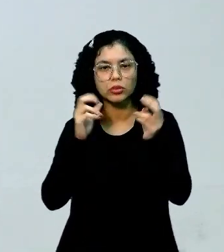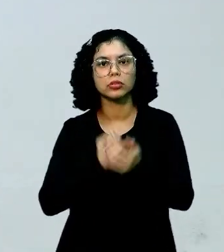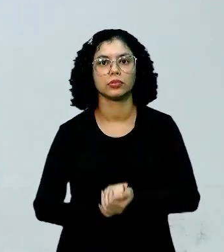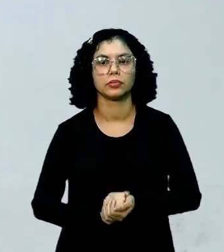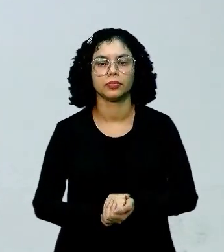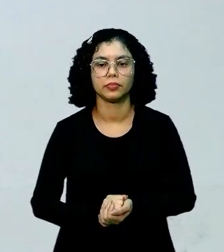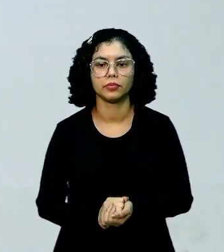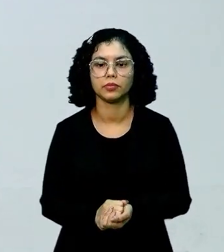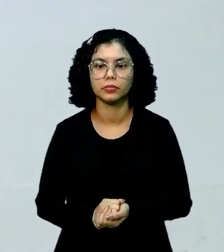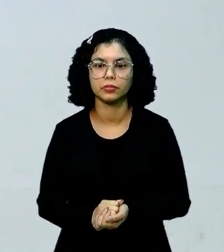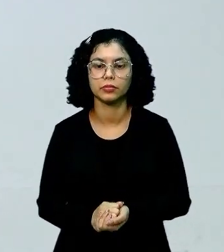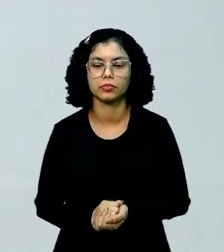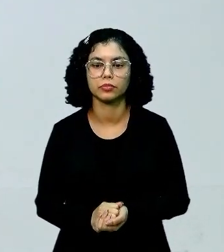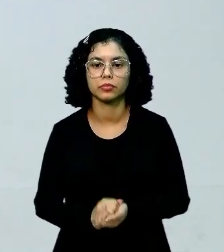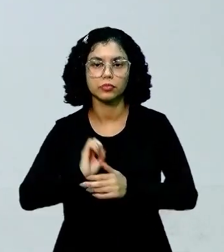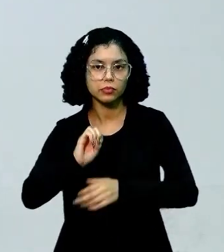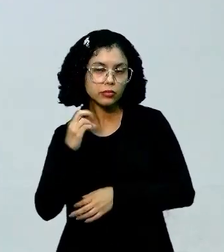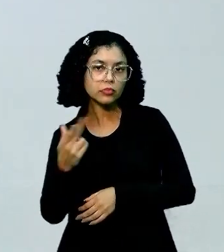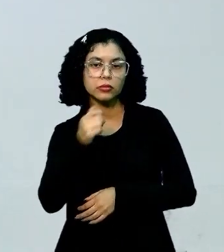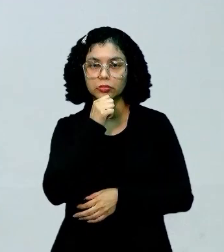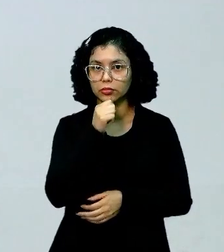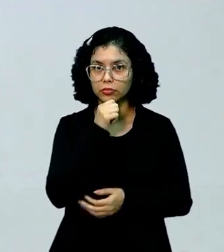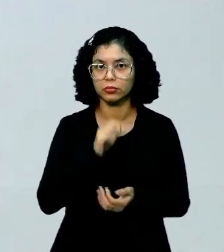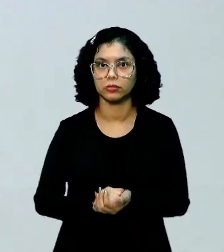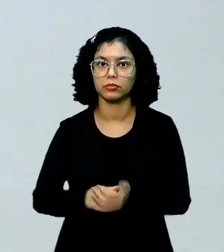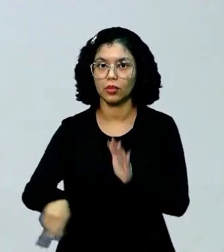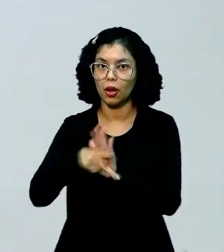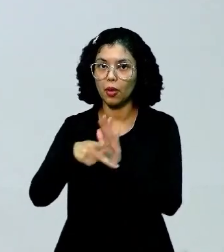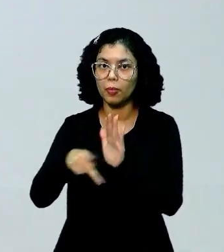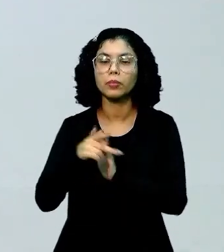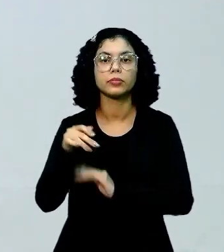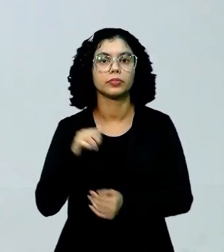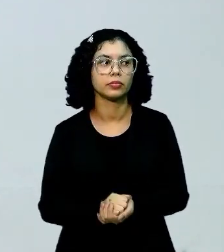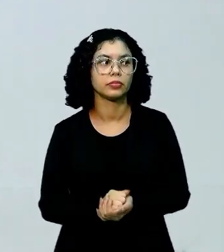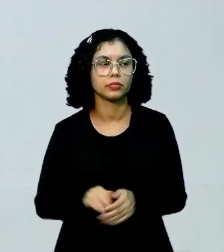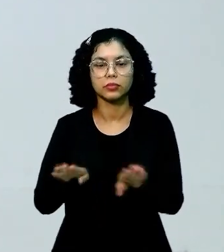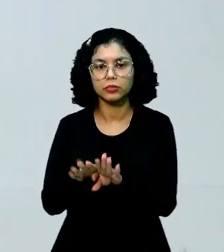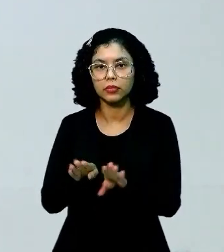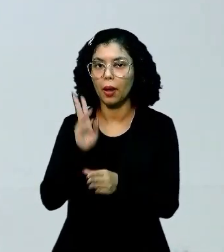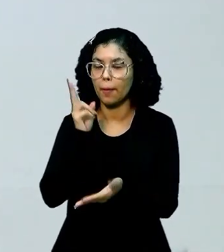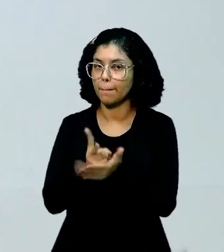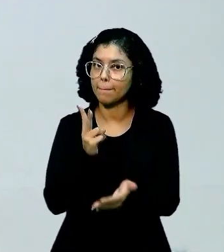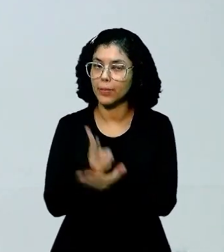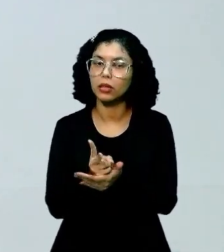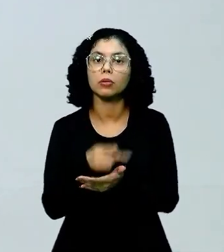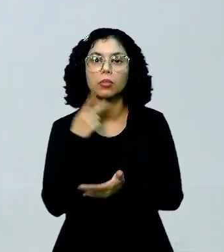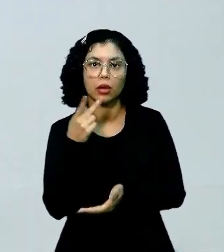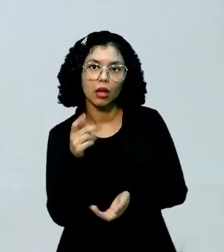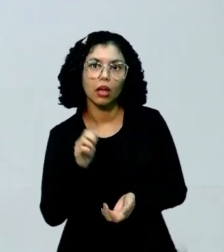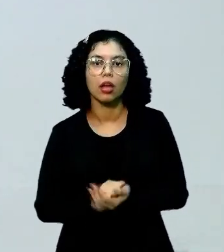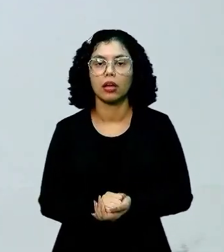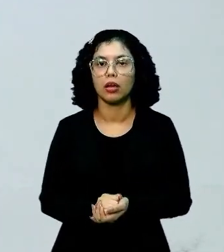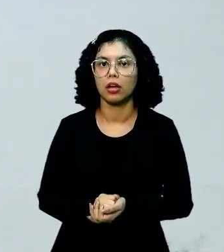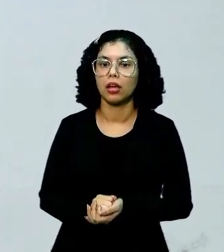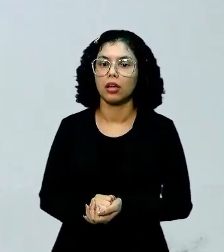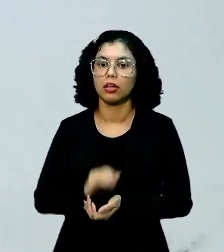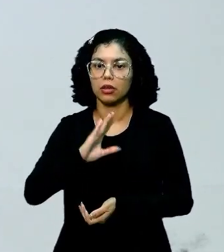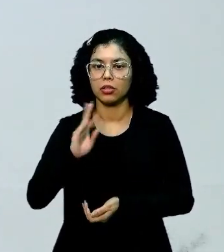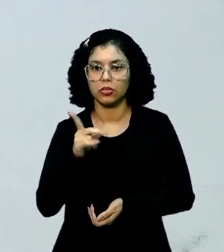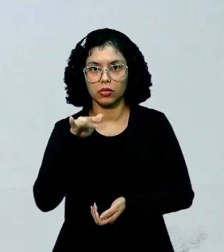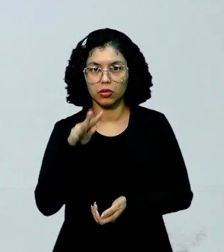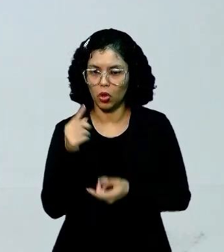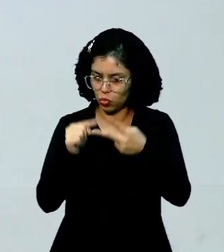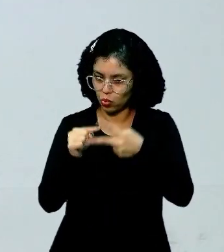ali, né? Ou seja, a probabilidade de você acertar essa questão, mesmo que chutando, você pelo menos vai chutar entre